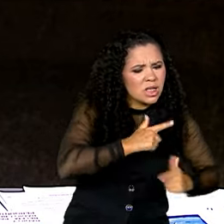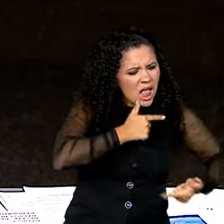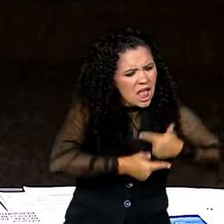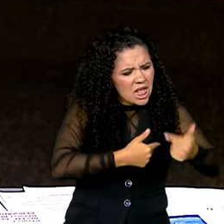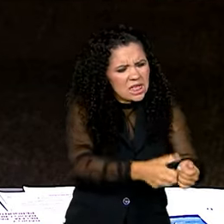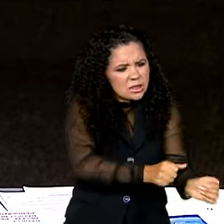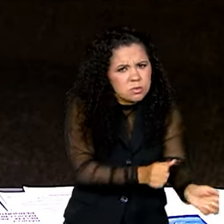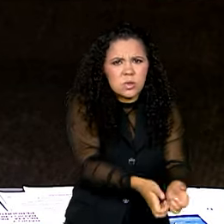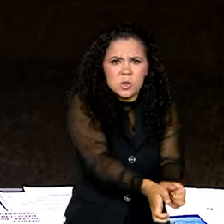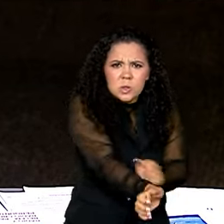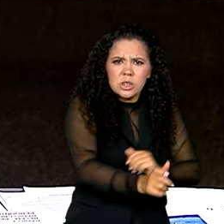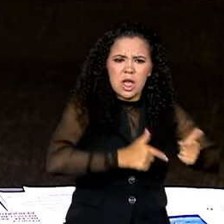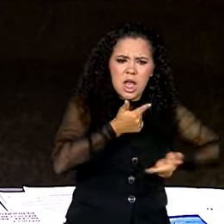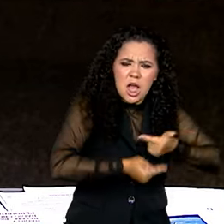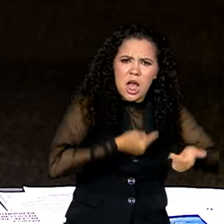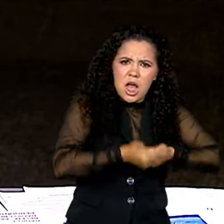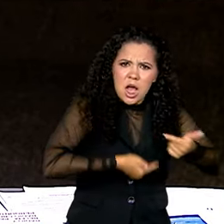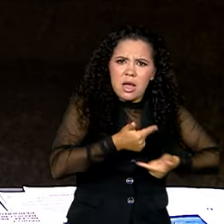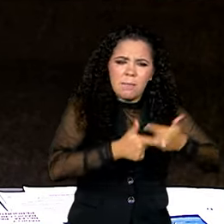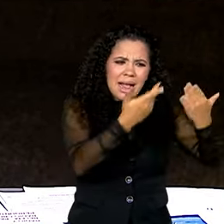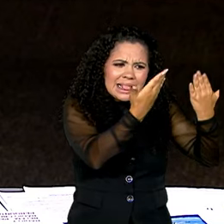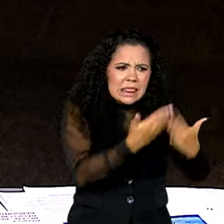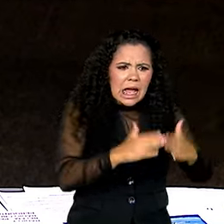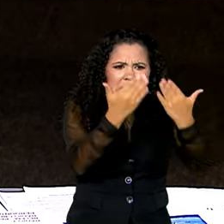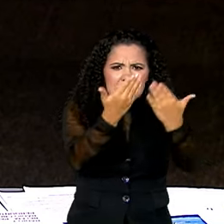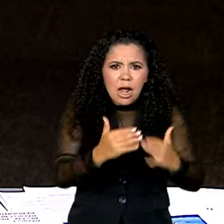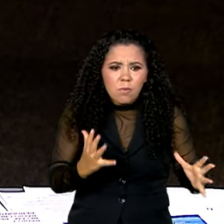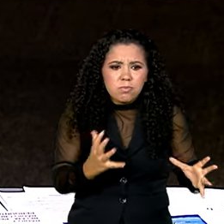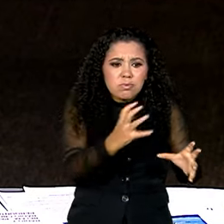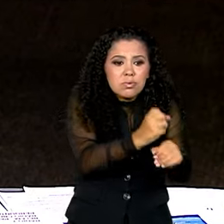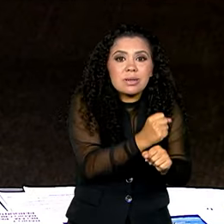que possibilitou a análise de 180 mil